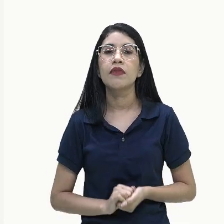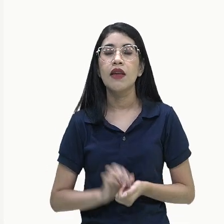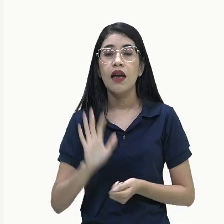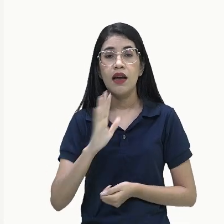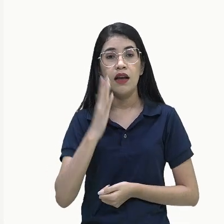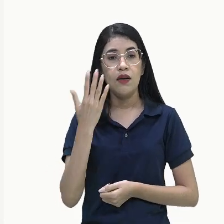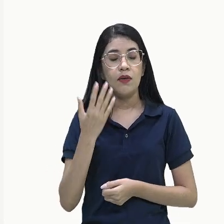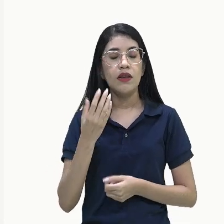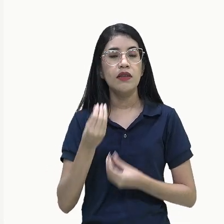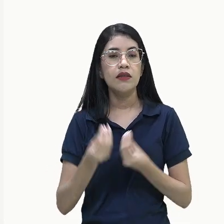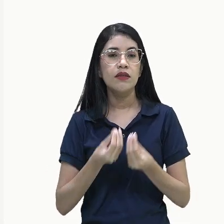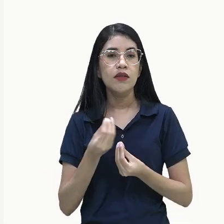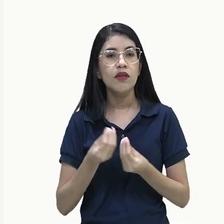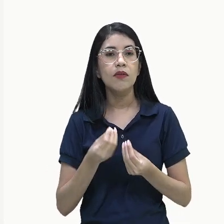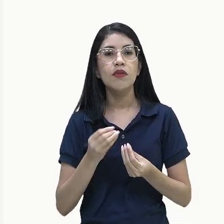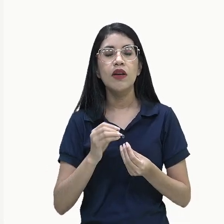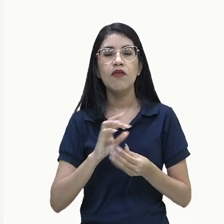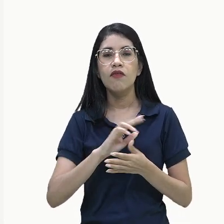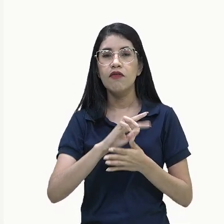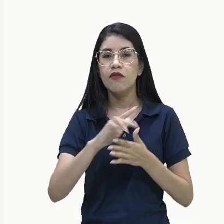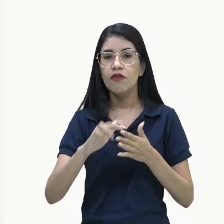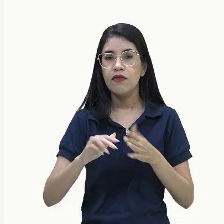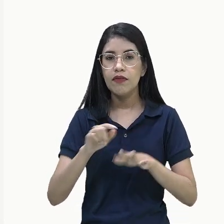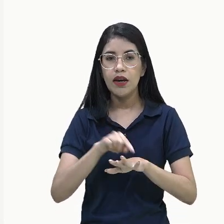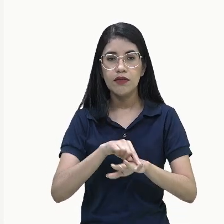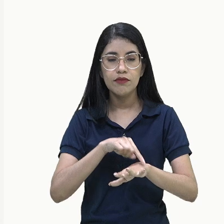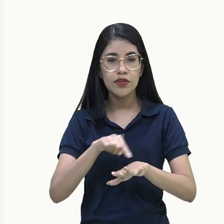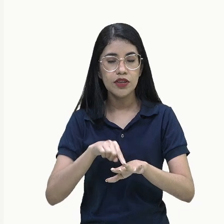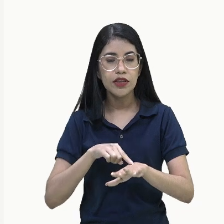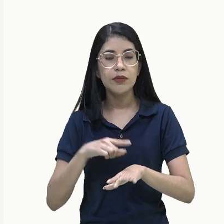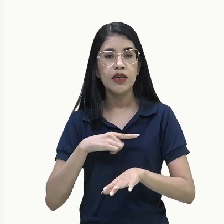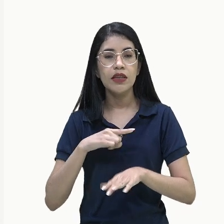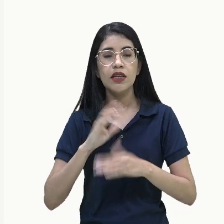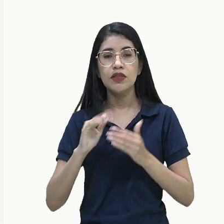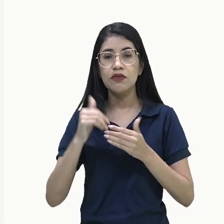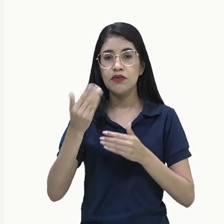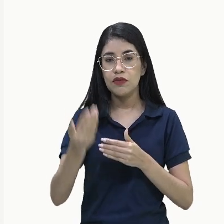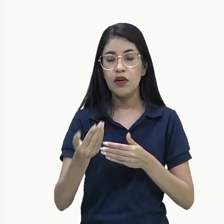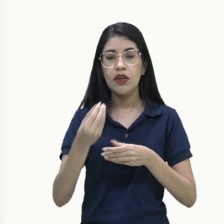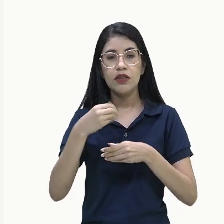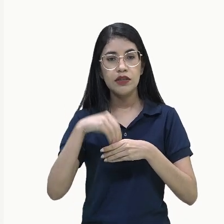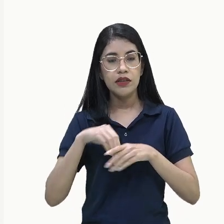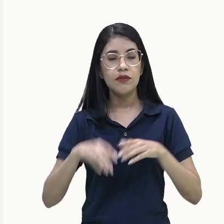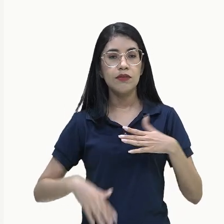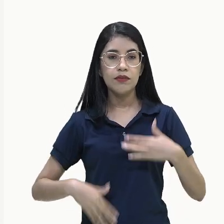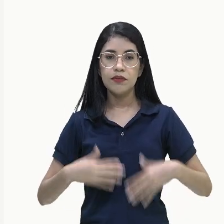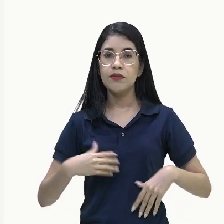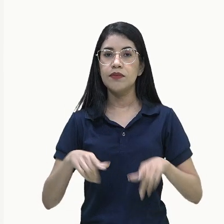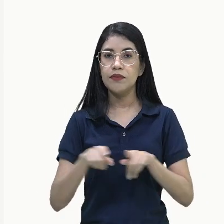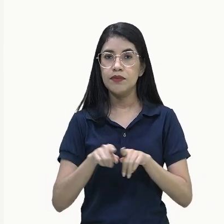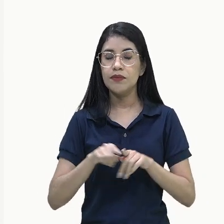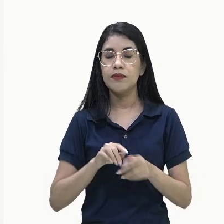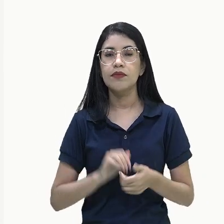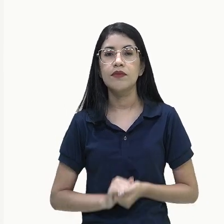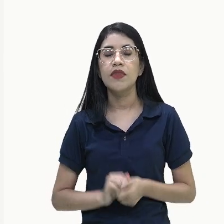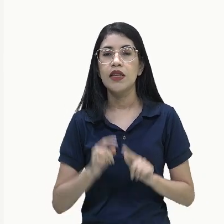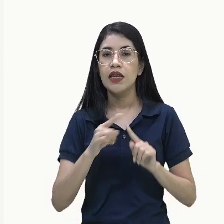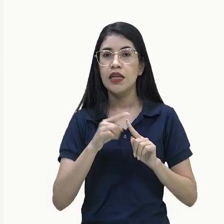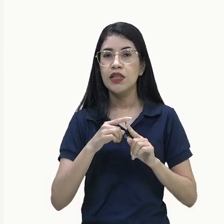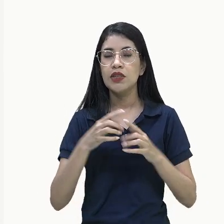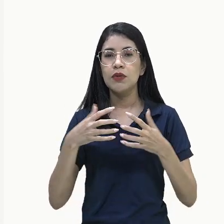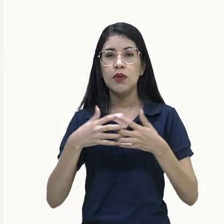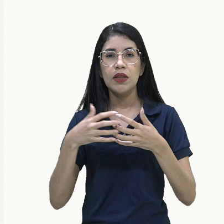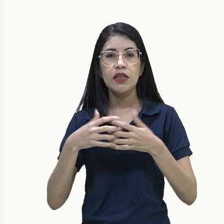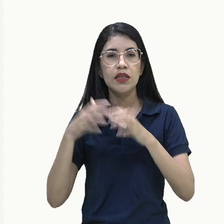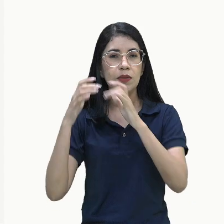meio desses vários estímulos que nós recebemos, tanto externamente quanto internamente. O tecido nervoso ele é